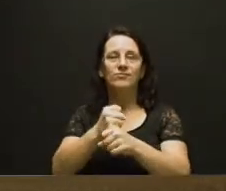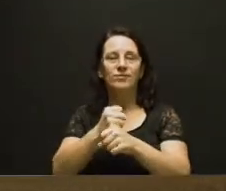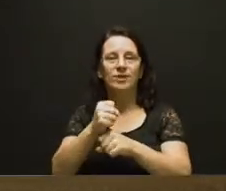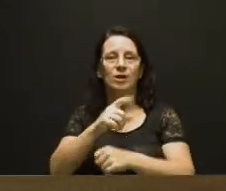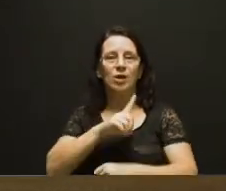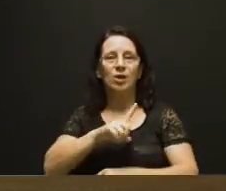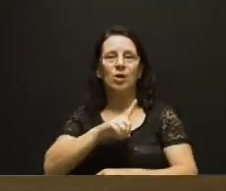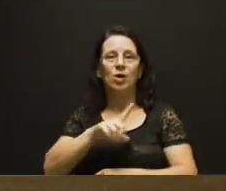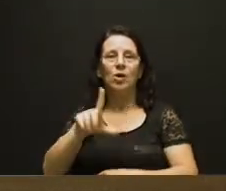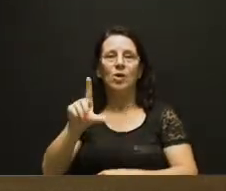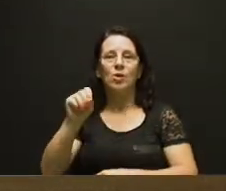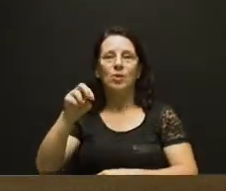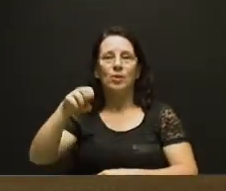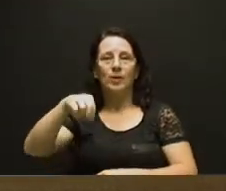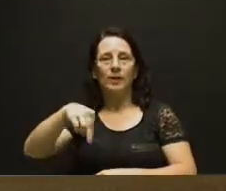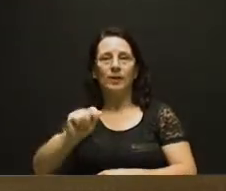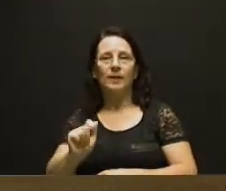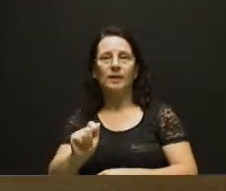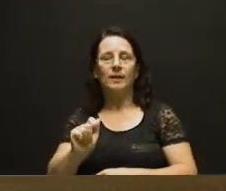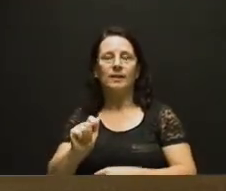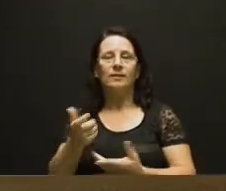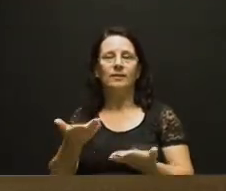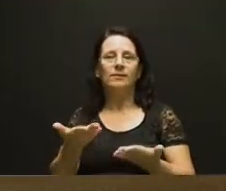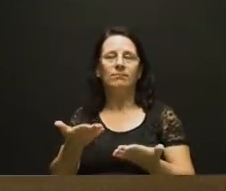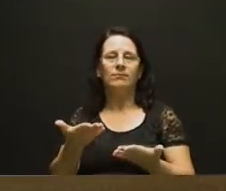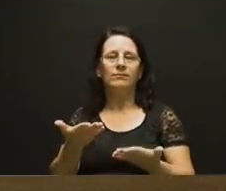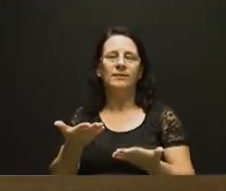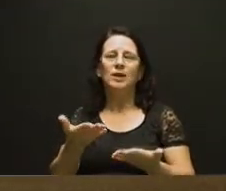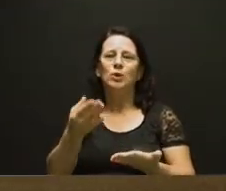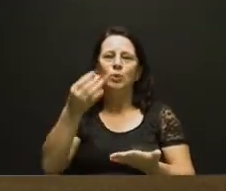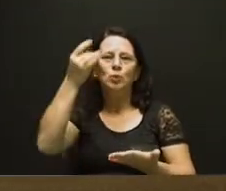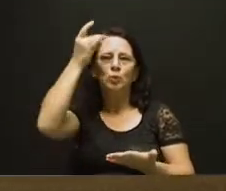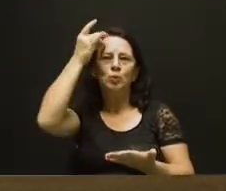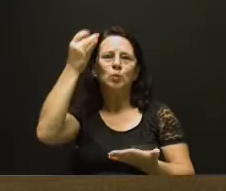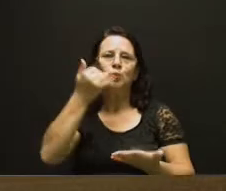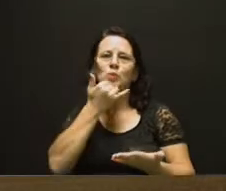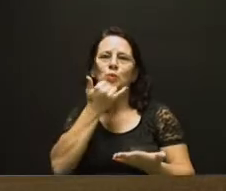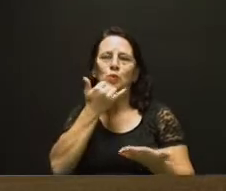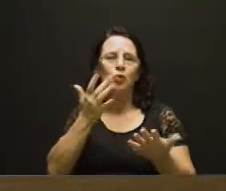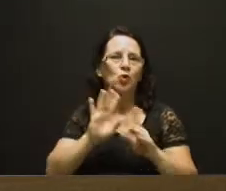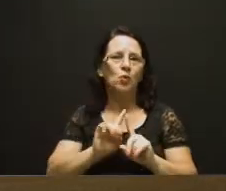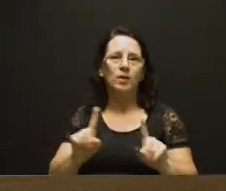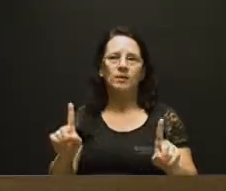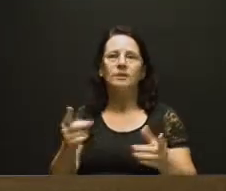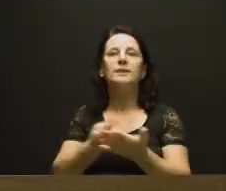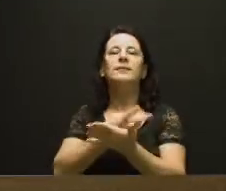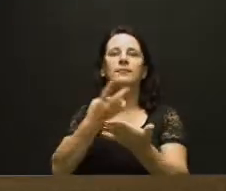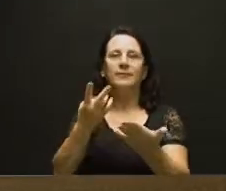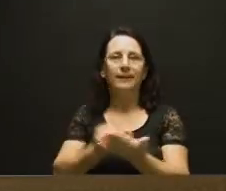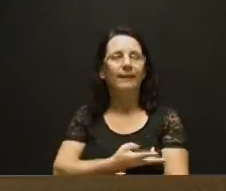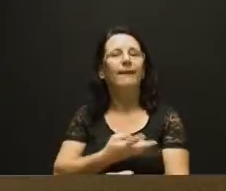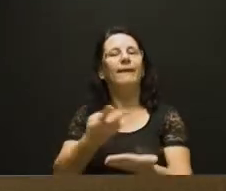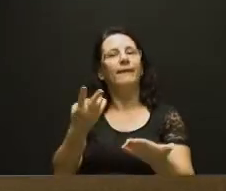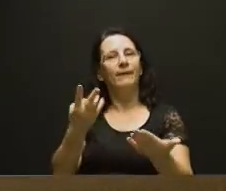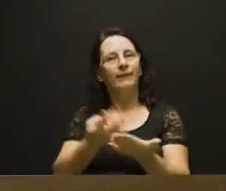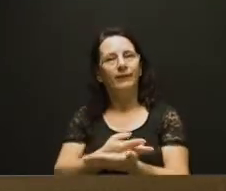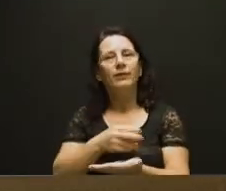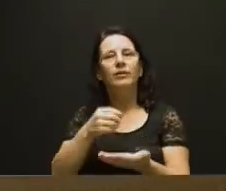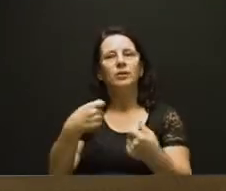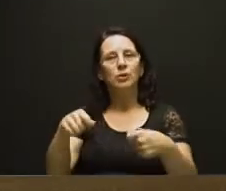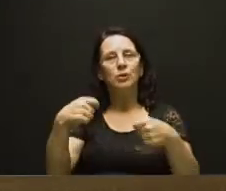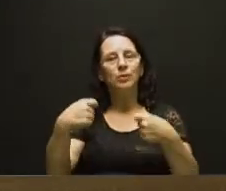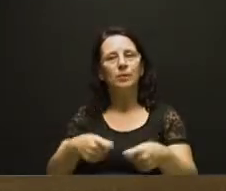hoje está assim não é vir aqui é uma pretexto desculpa porque não tenho vergonha de dizer quando está errado está errado precisa